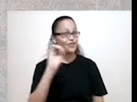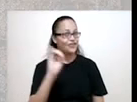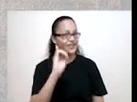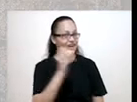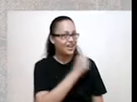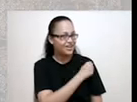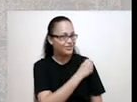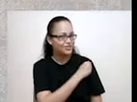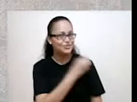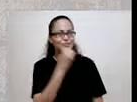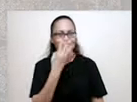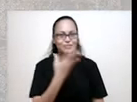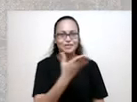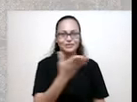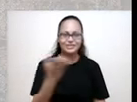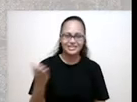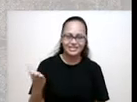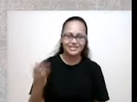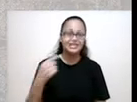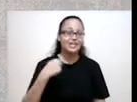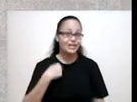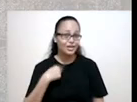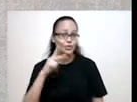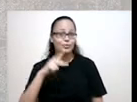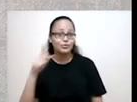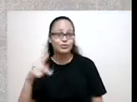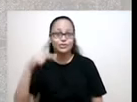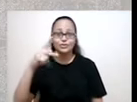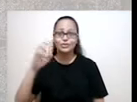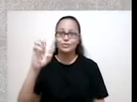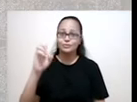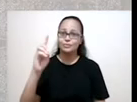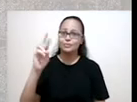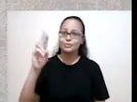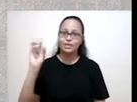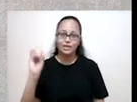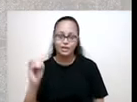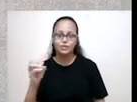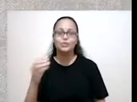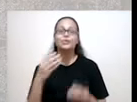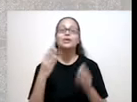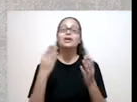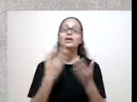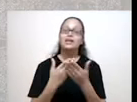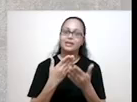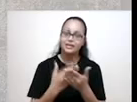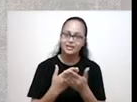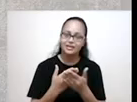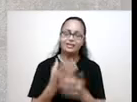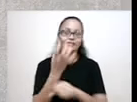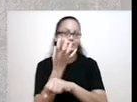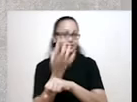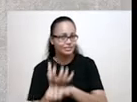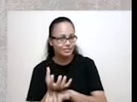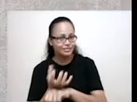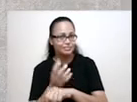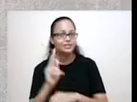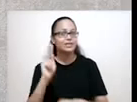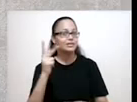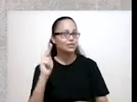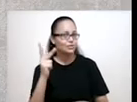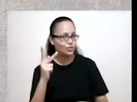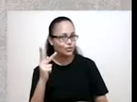Olá pessoal, tudo bem com vocês? Eu sou o professor Pedro e hoje teremos mais uma aula de História. Na última aula,